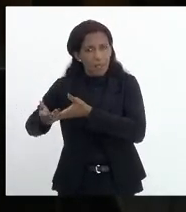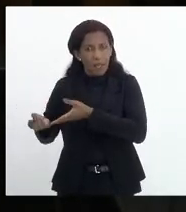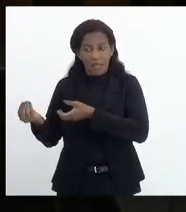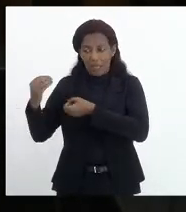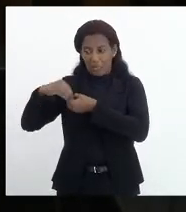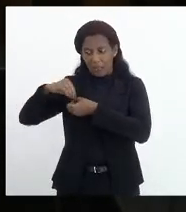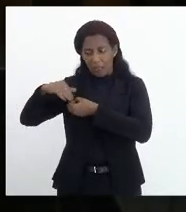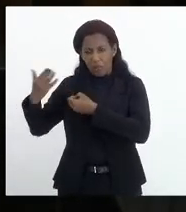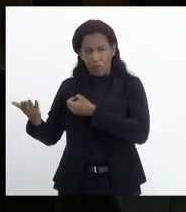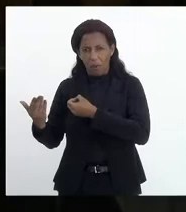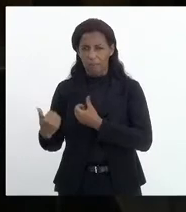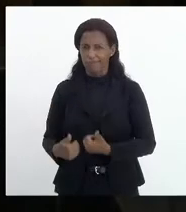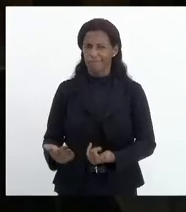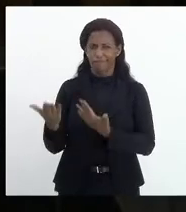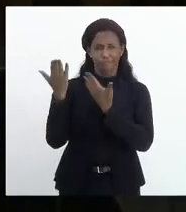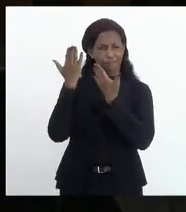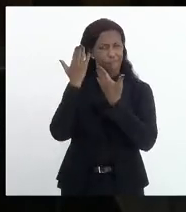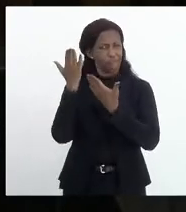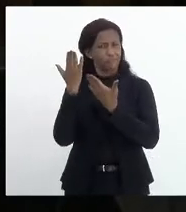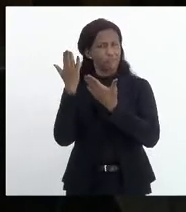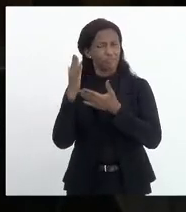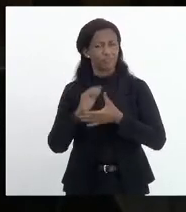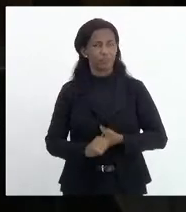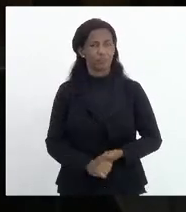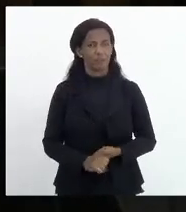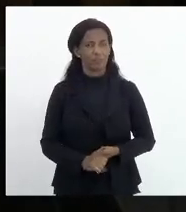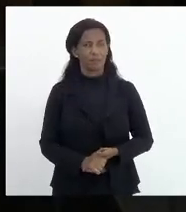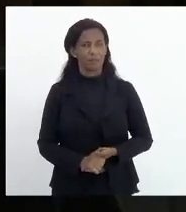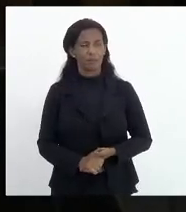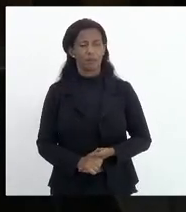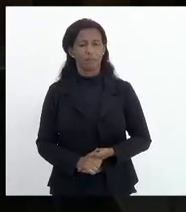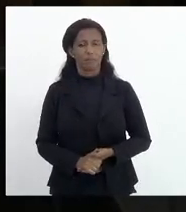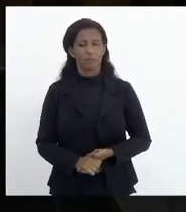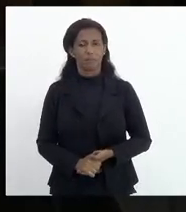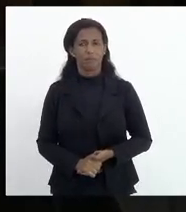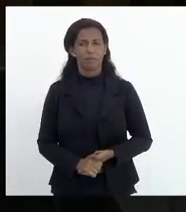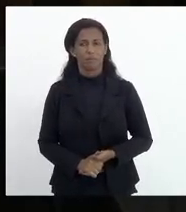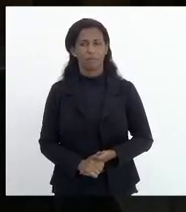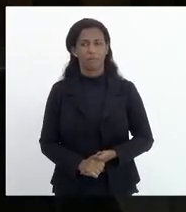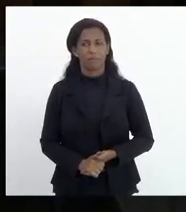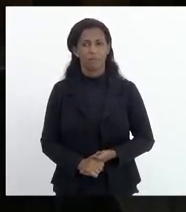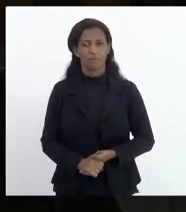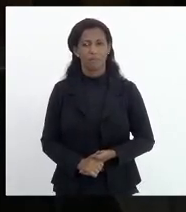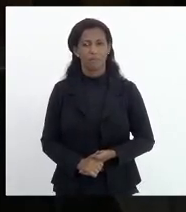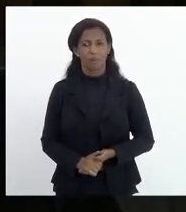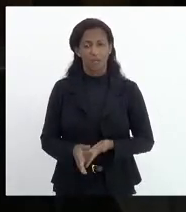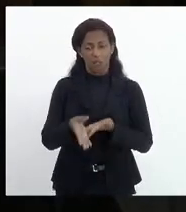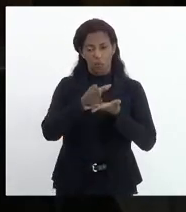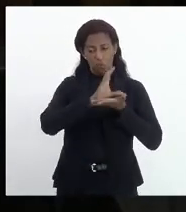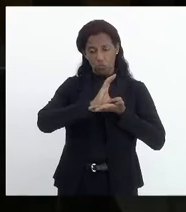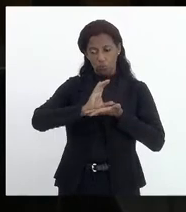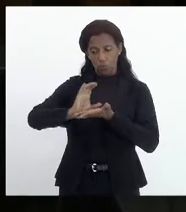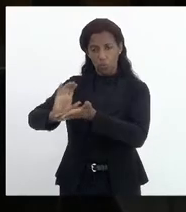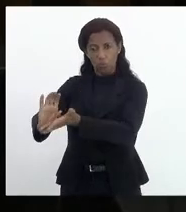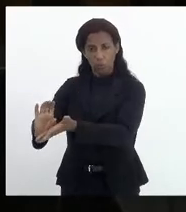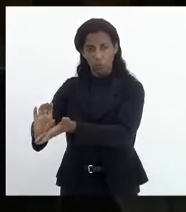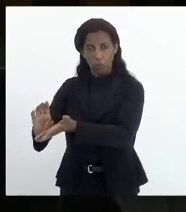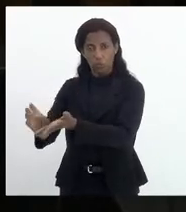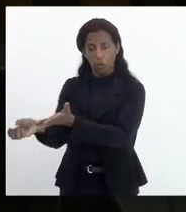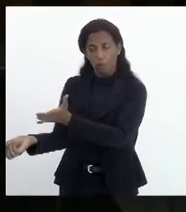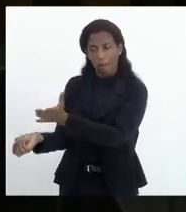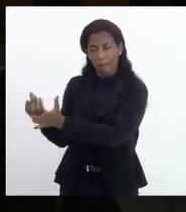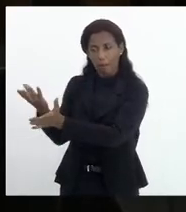Total desconfiança o e os recursos de investimentos produtivos